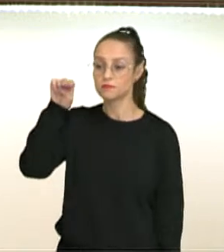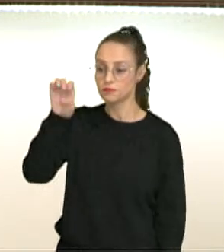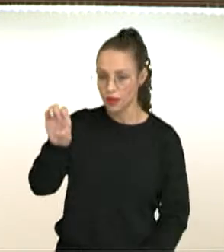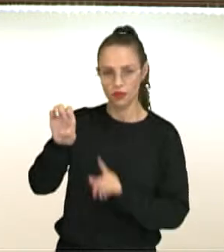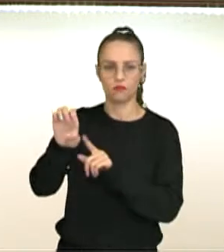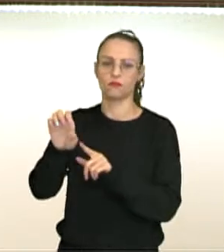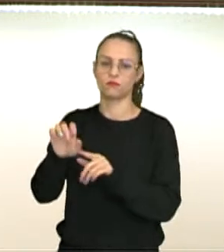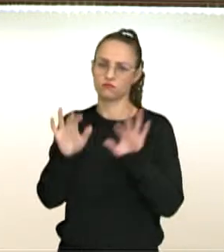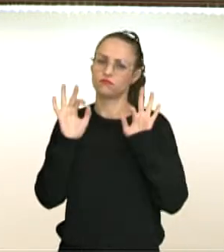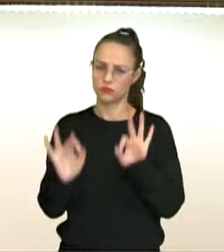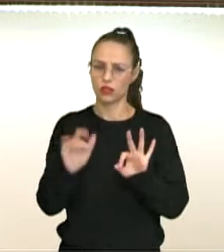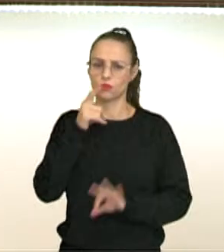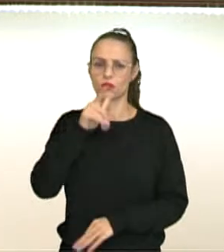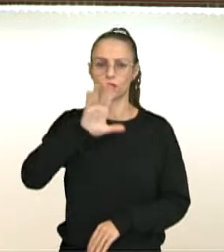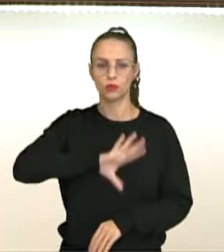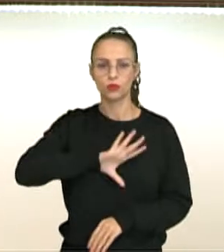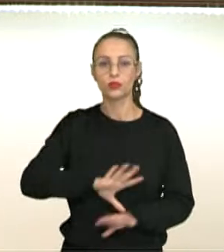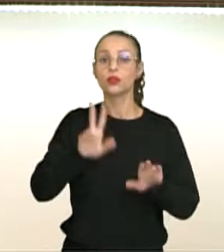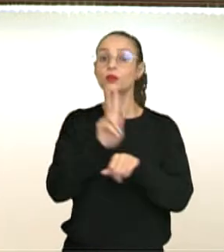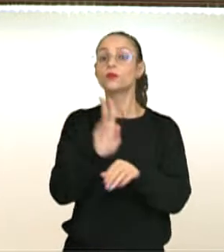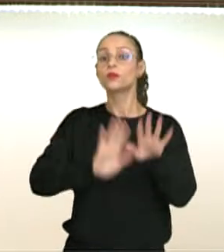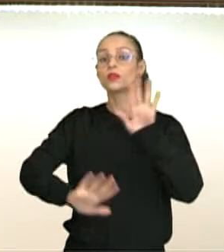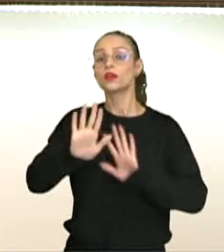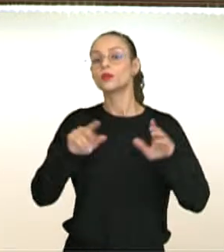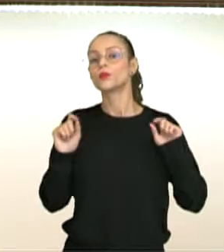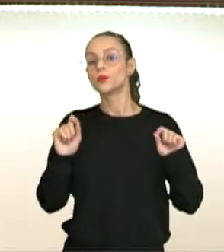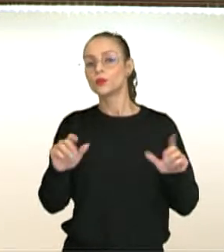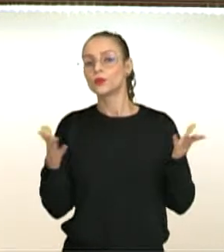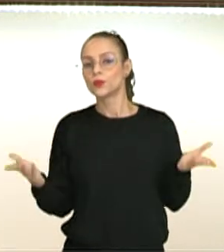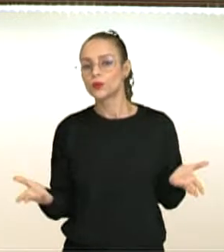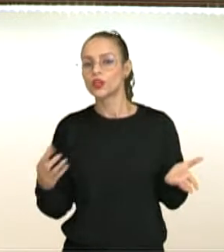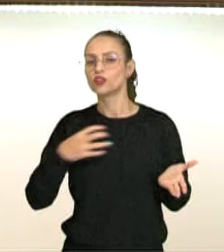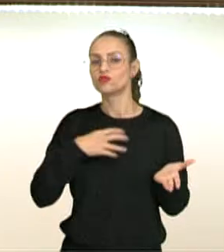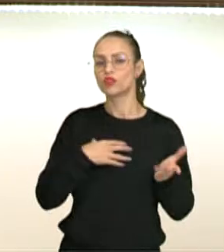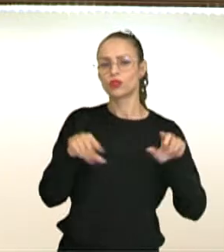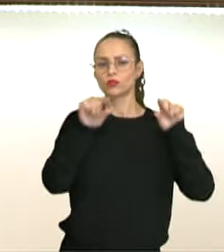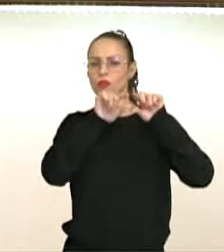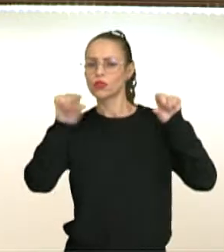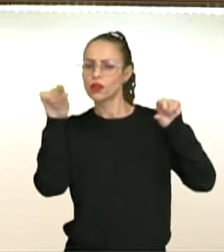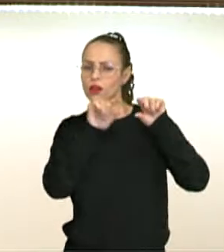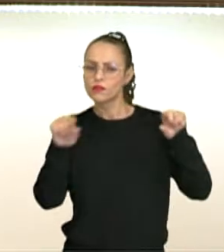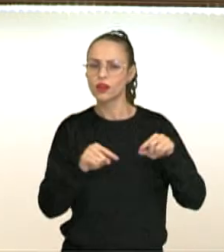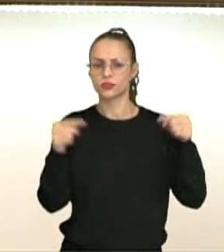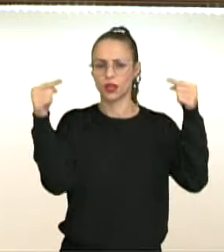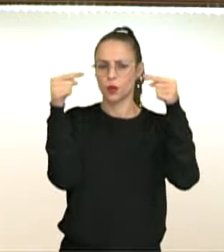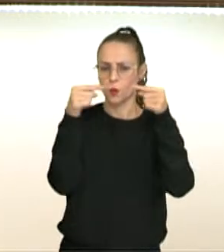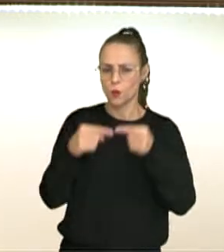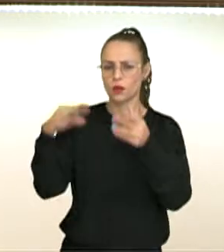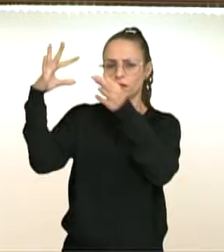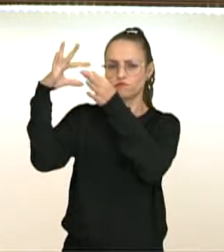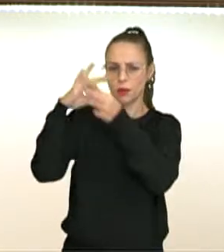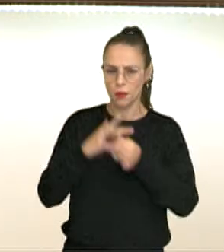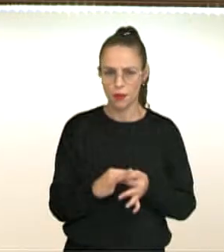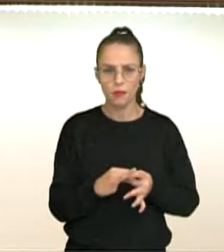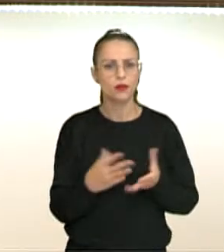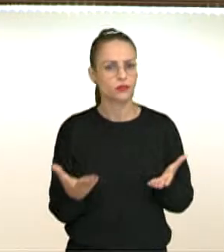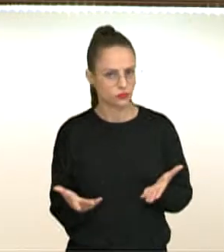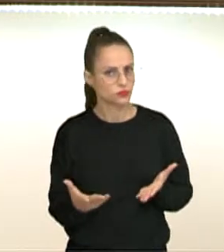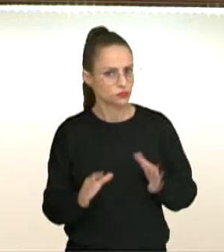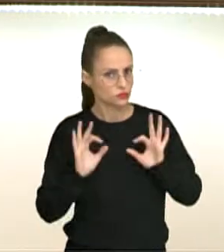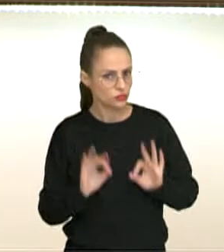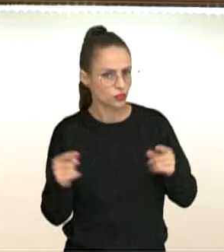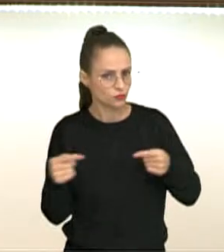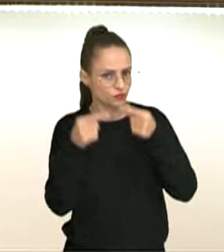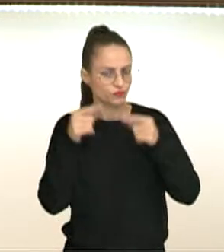norma padrão, é tomar cuidado com o quê? Com as colocações pronominais, com as concordâncias, com as